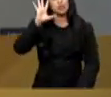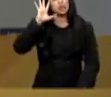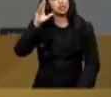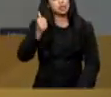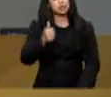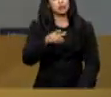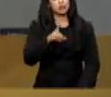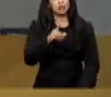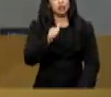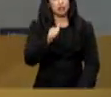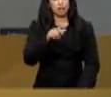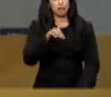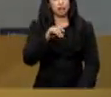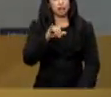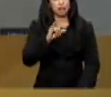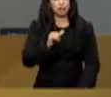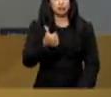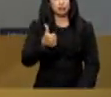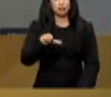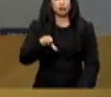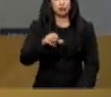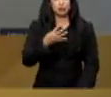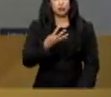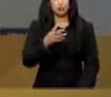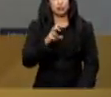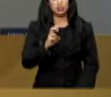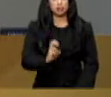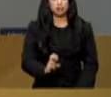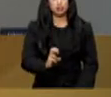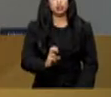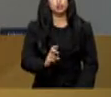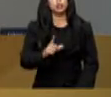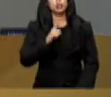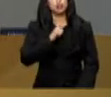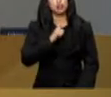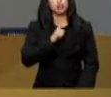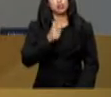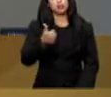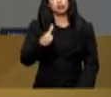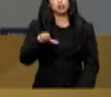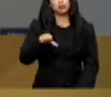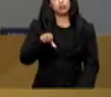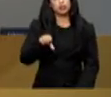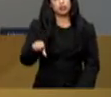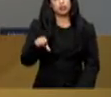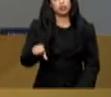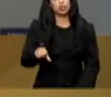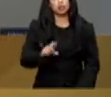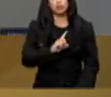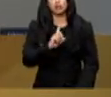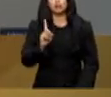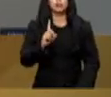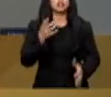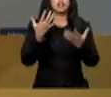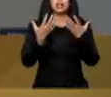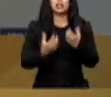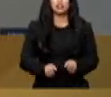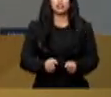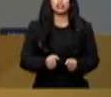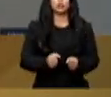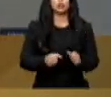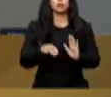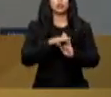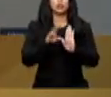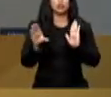direta 1945, em que o plenário deste tribunal, em 1999, tinha concedido, deferido uma cautelar.